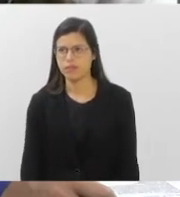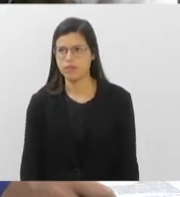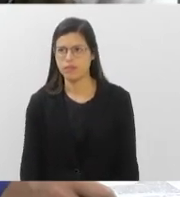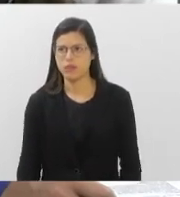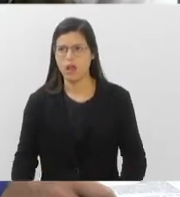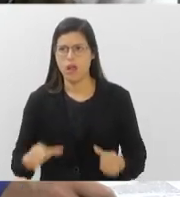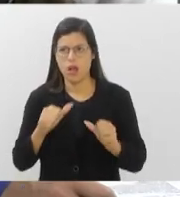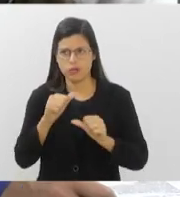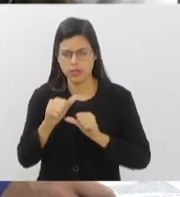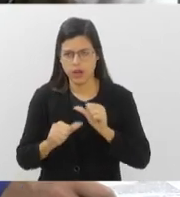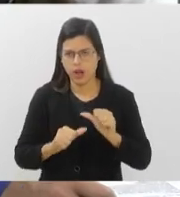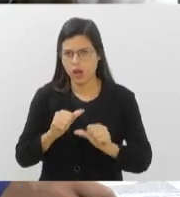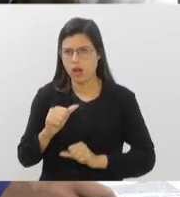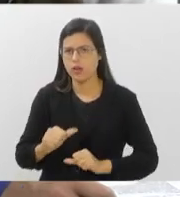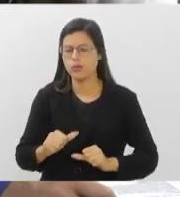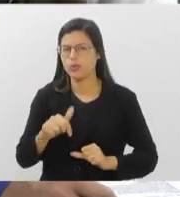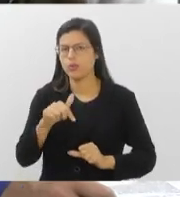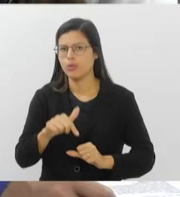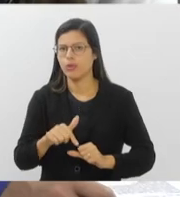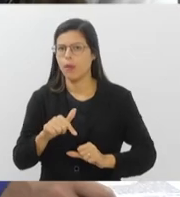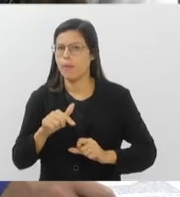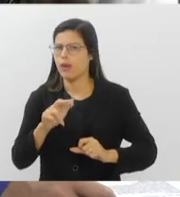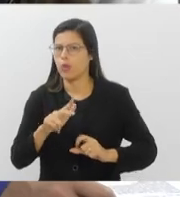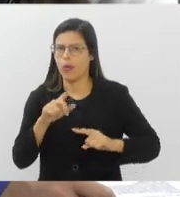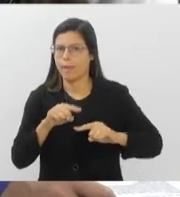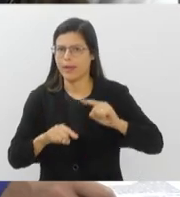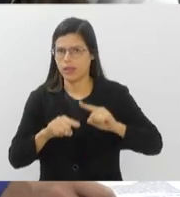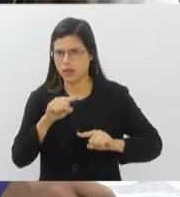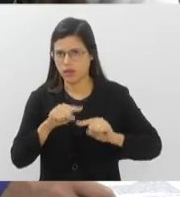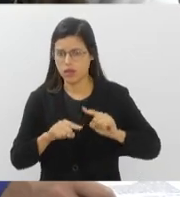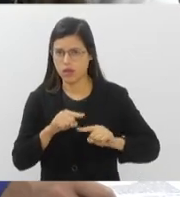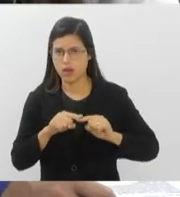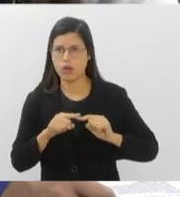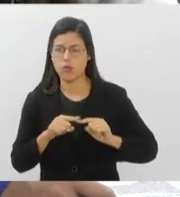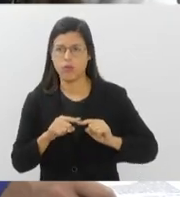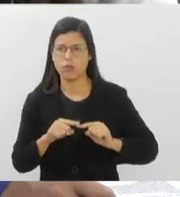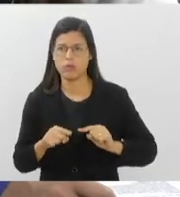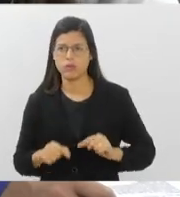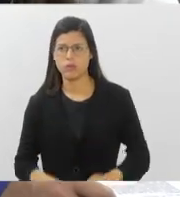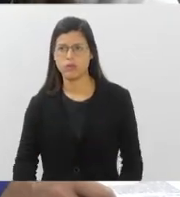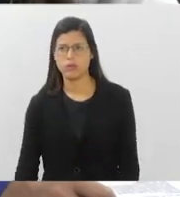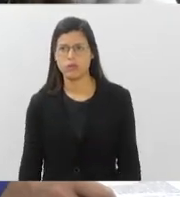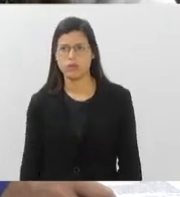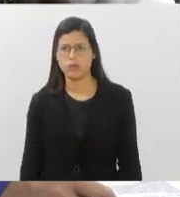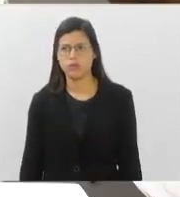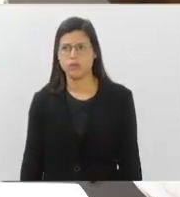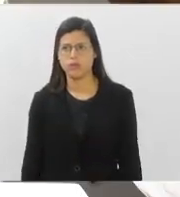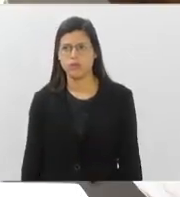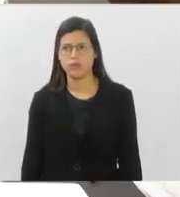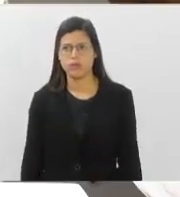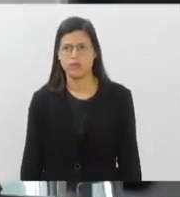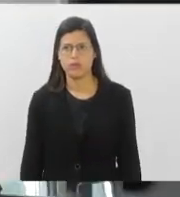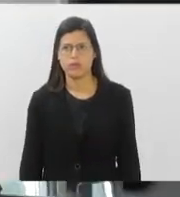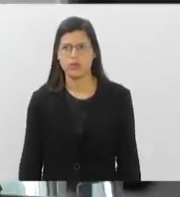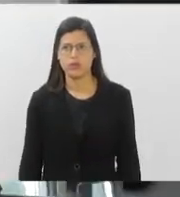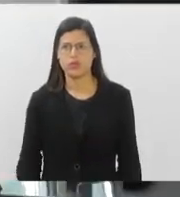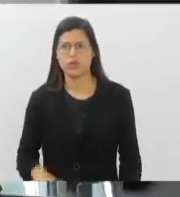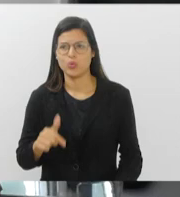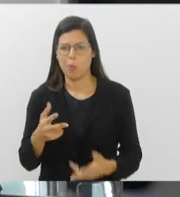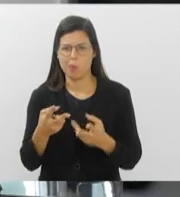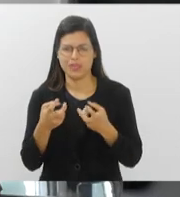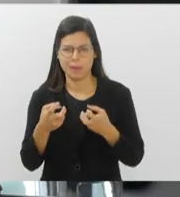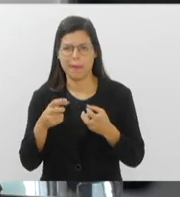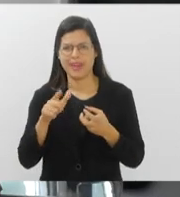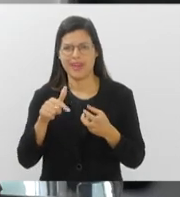alterando para imaterial, altera para espiritual. Acredito que a gente. Mas o reconhecimento. Reconhecimento espiritual. Né? É